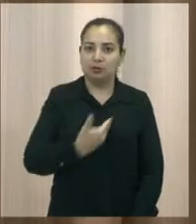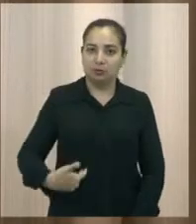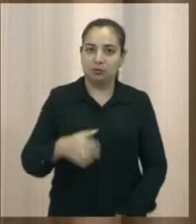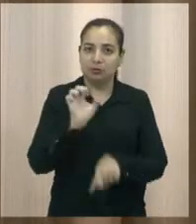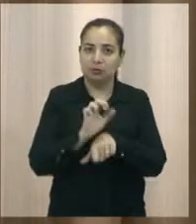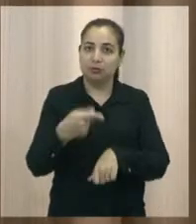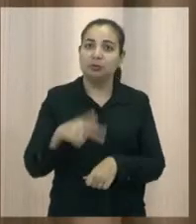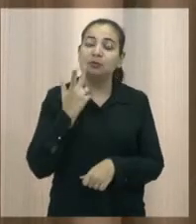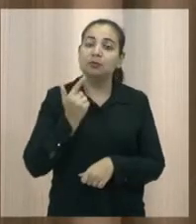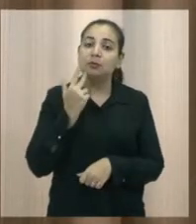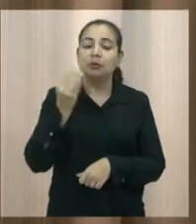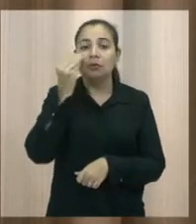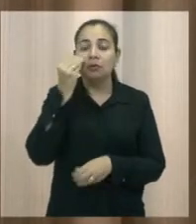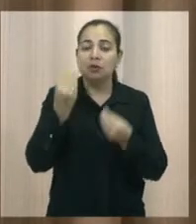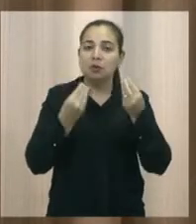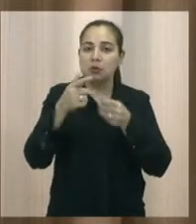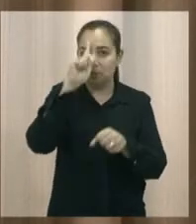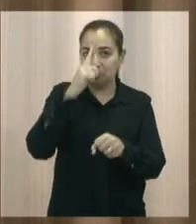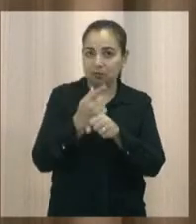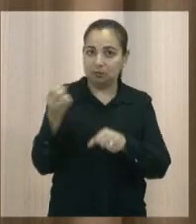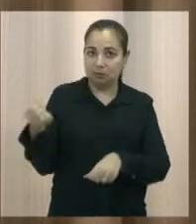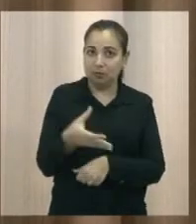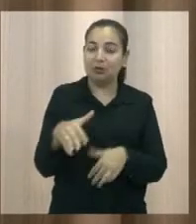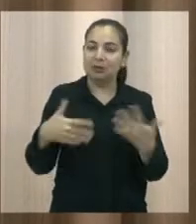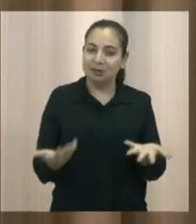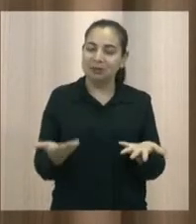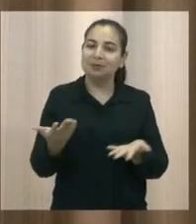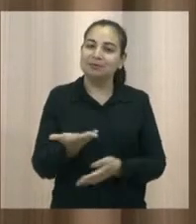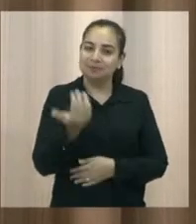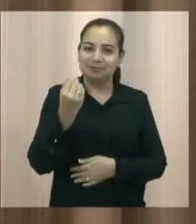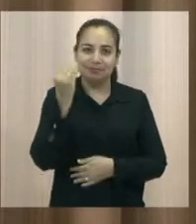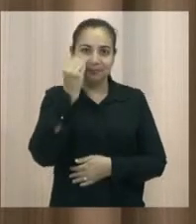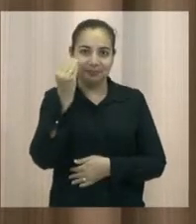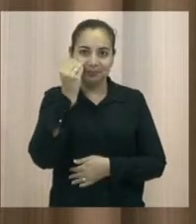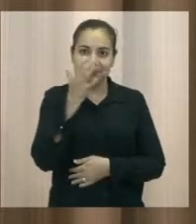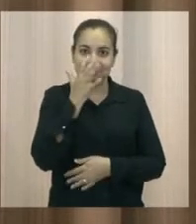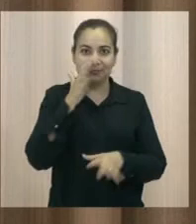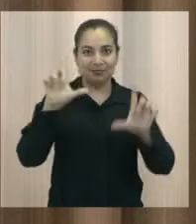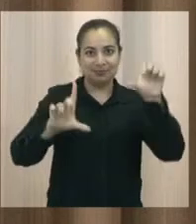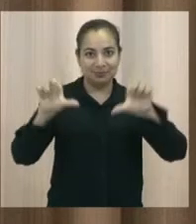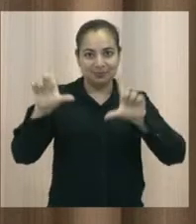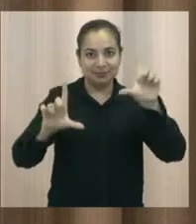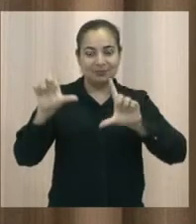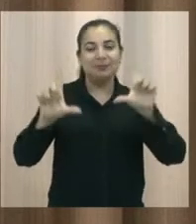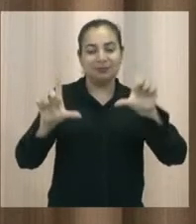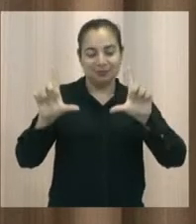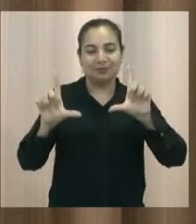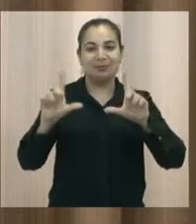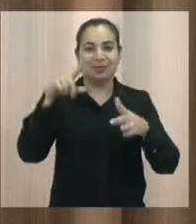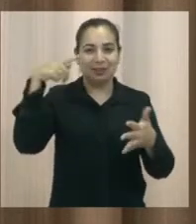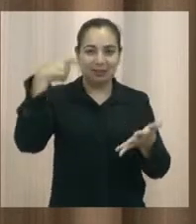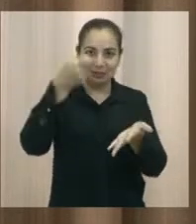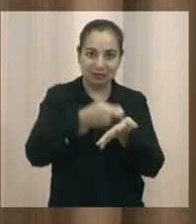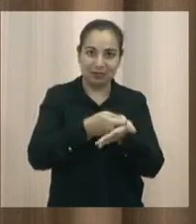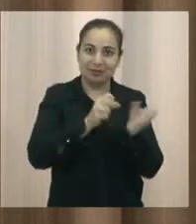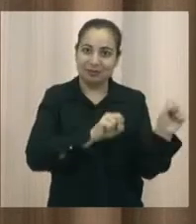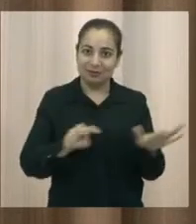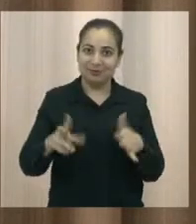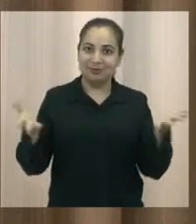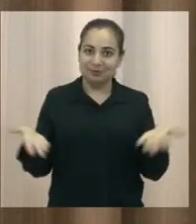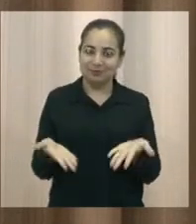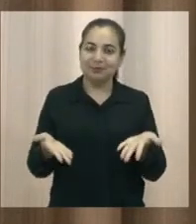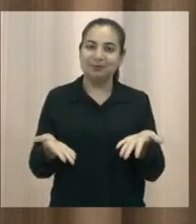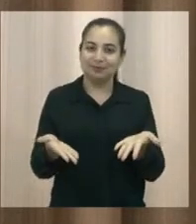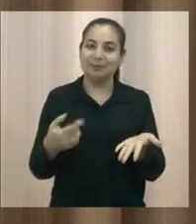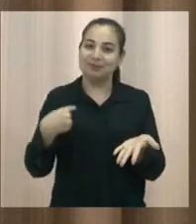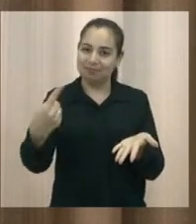mais sobre a nova gestão. Eu convido você para continuar ligadinho aqui na TV Fortaleza e acompanhar o programa É Direito desta semana. Não sai